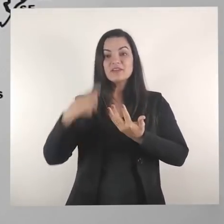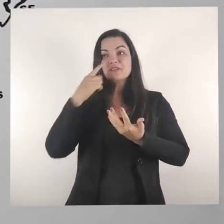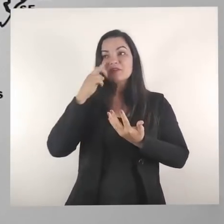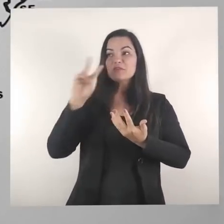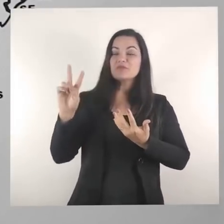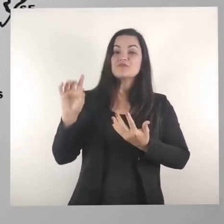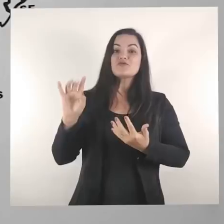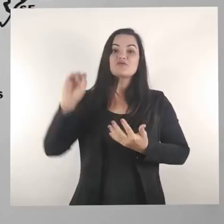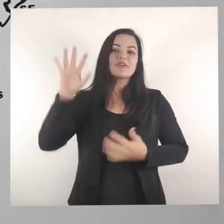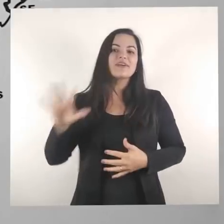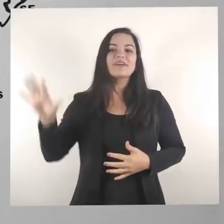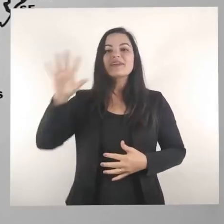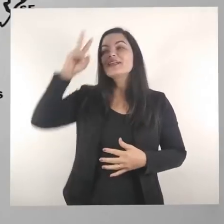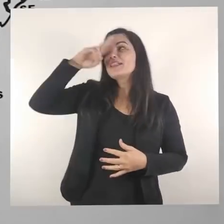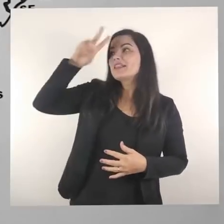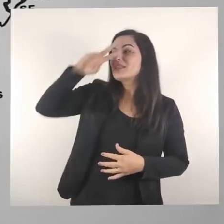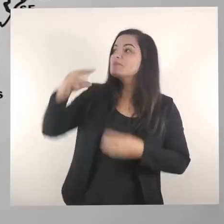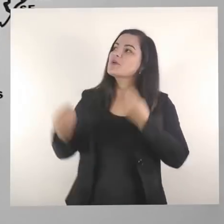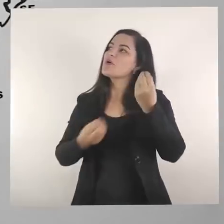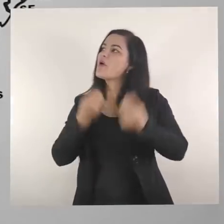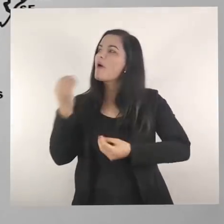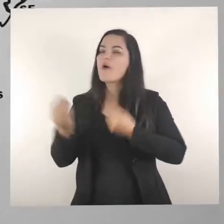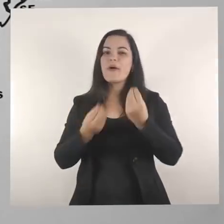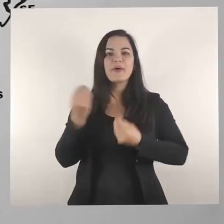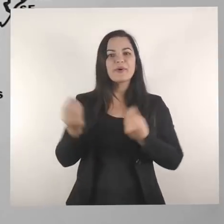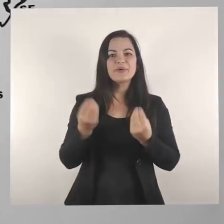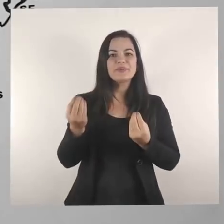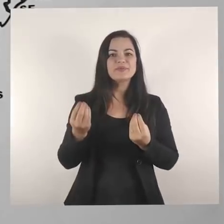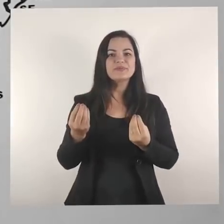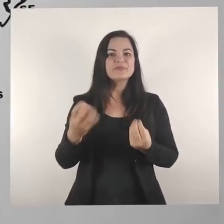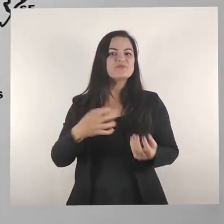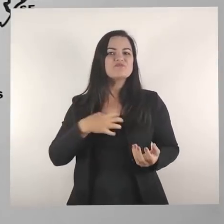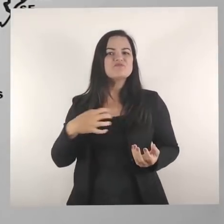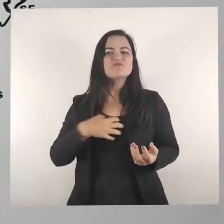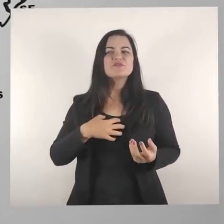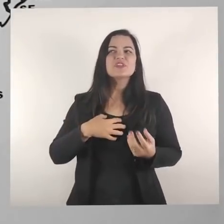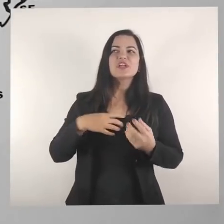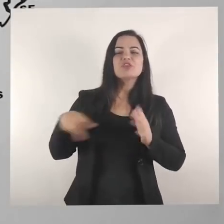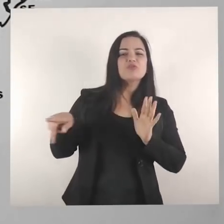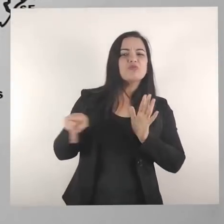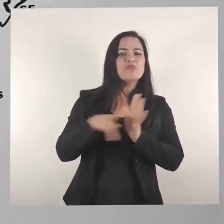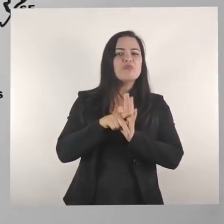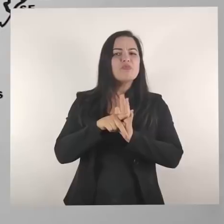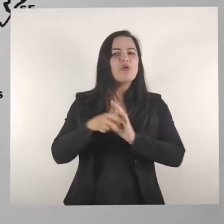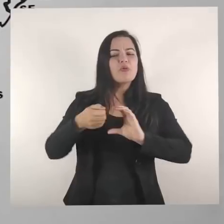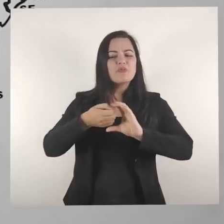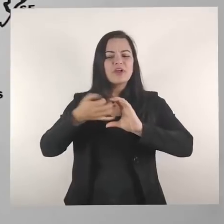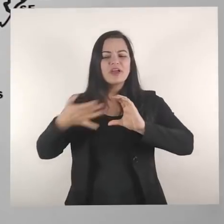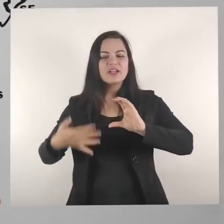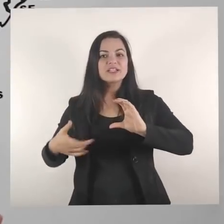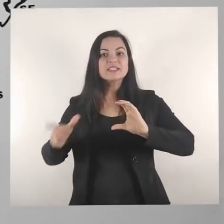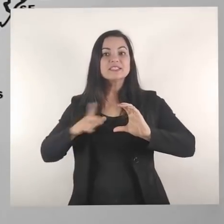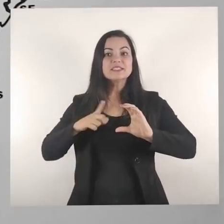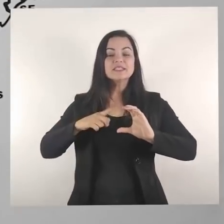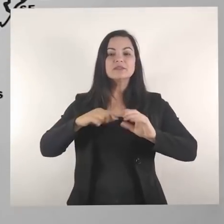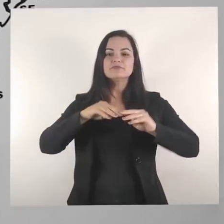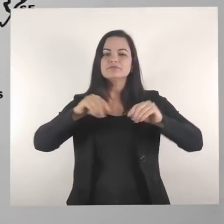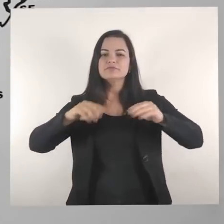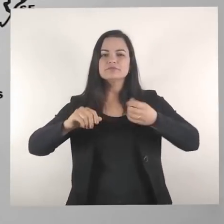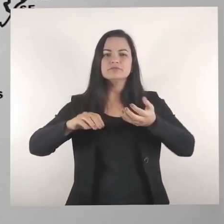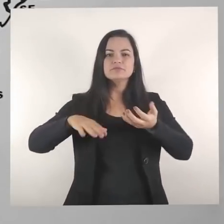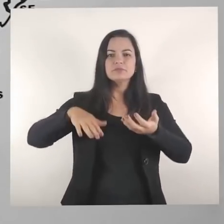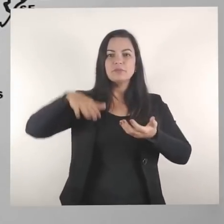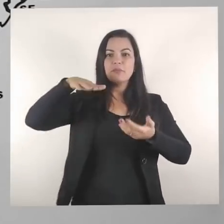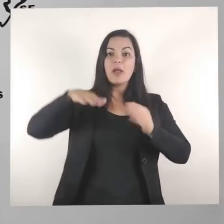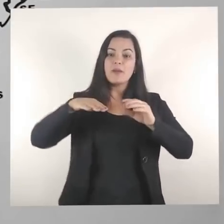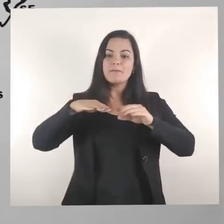olhar uma imagem para lembrarmos como que é essa paisagem caracterizada por planaltos.